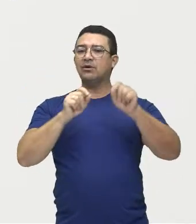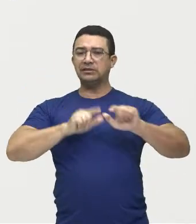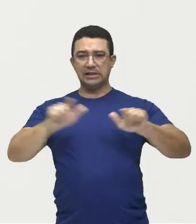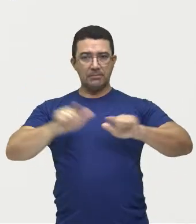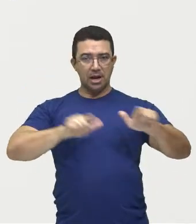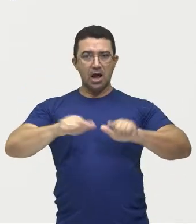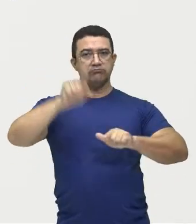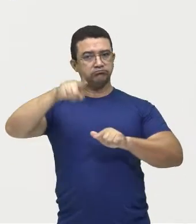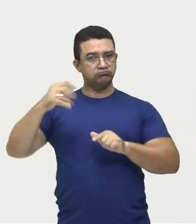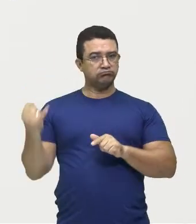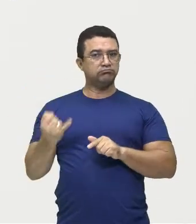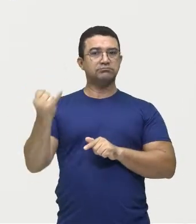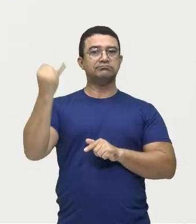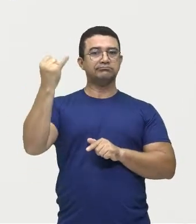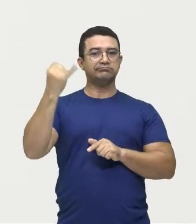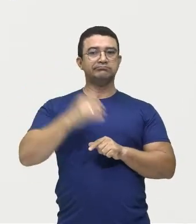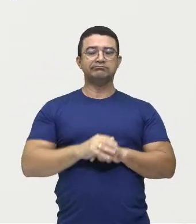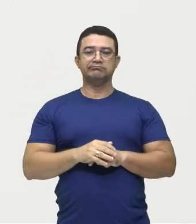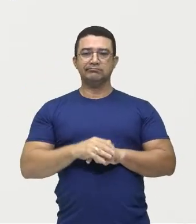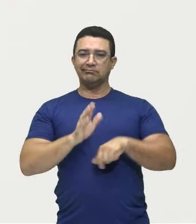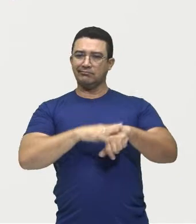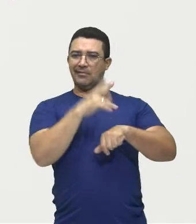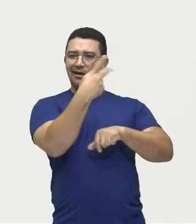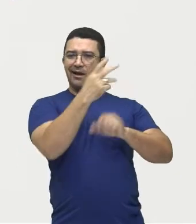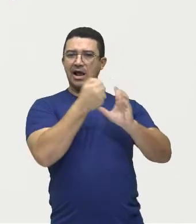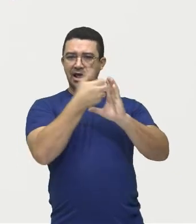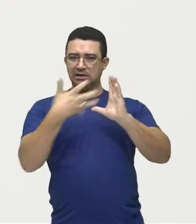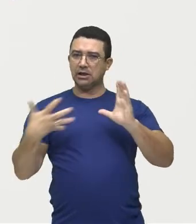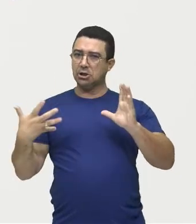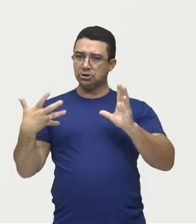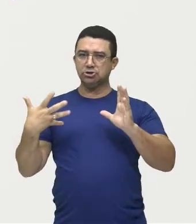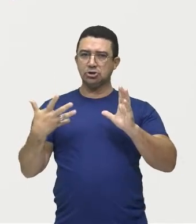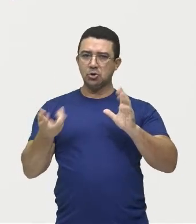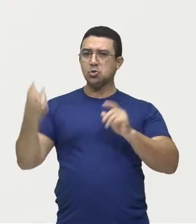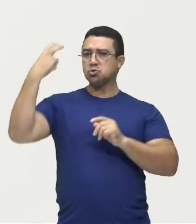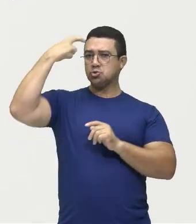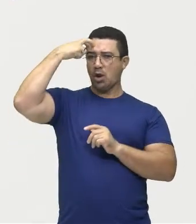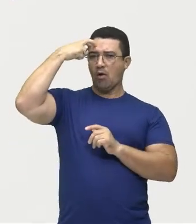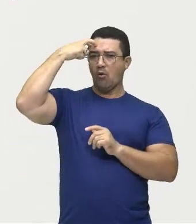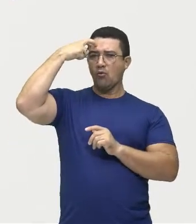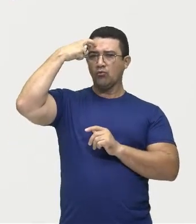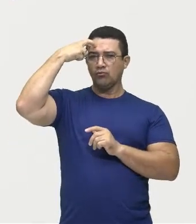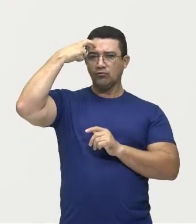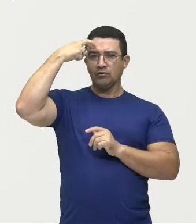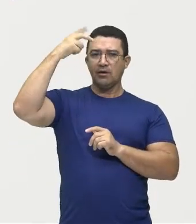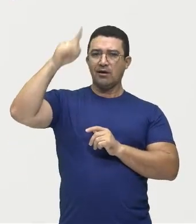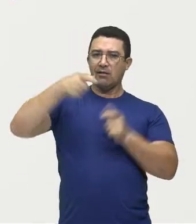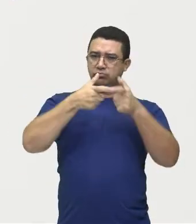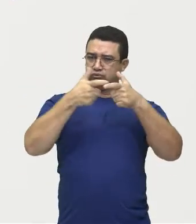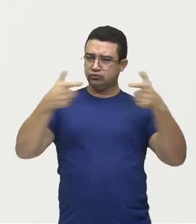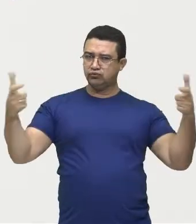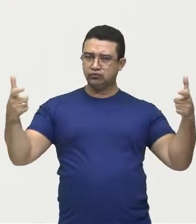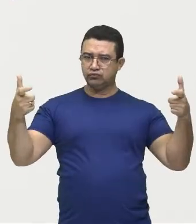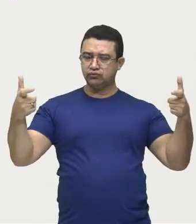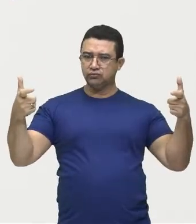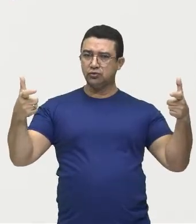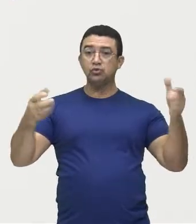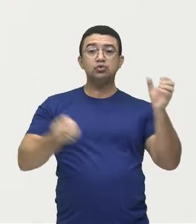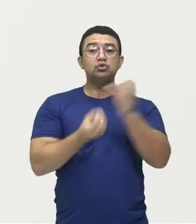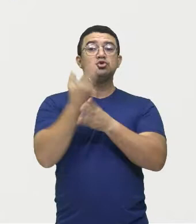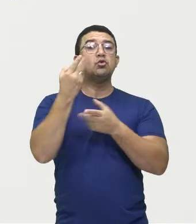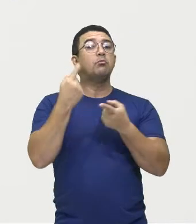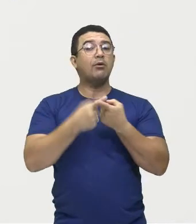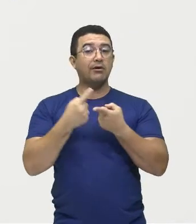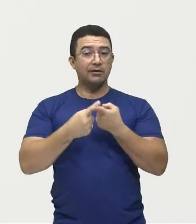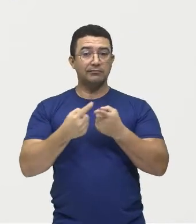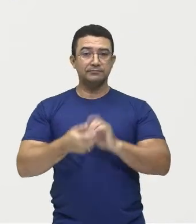virtude. Esses traços culturais, vistos por Tocqueville, em grande parte derivam,